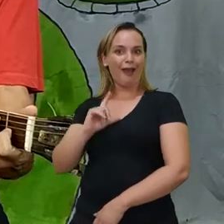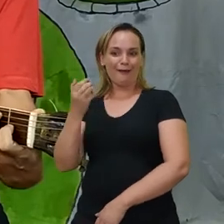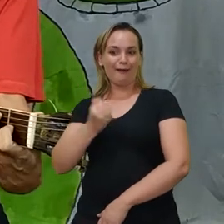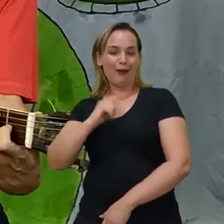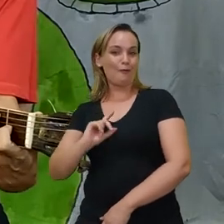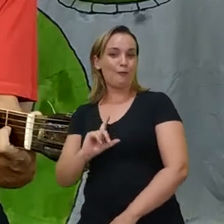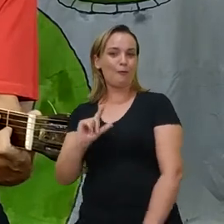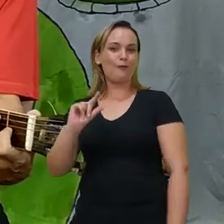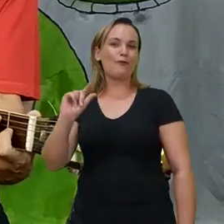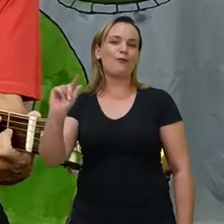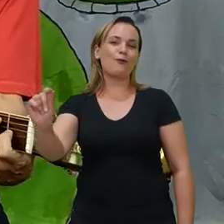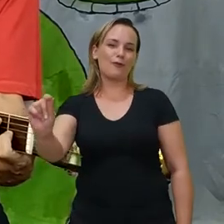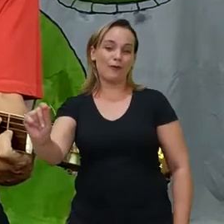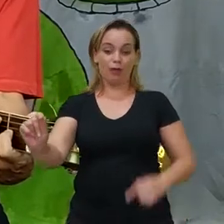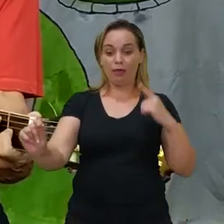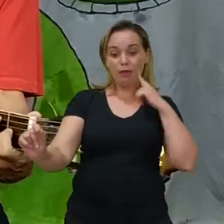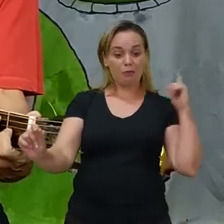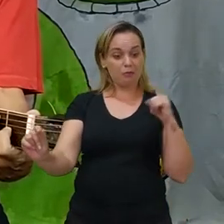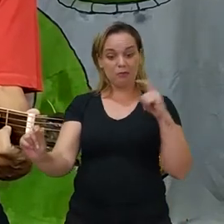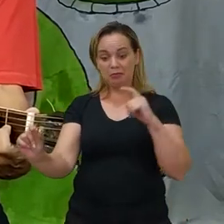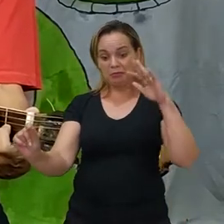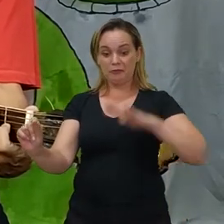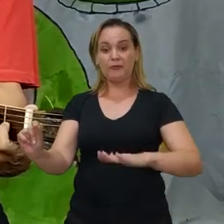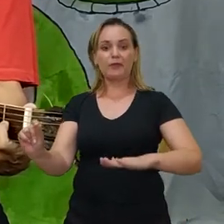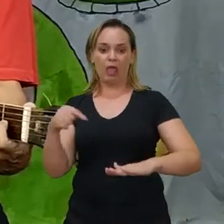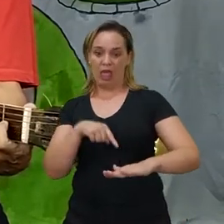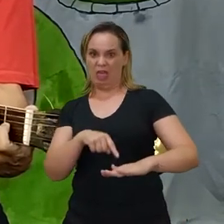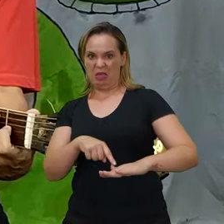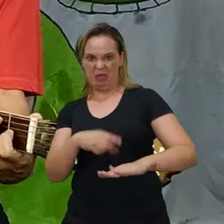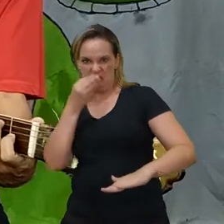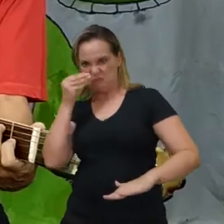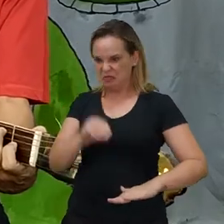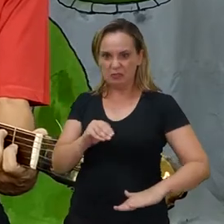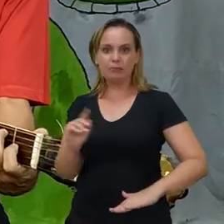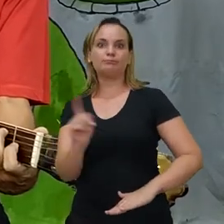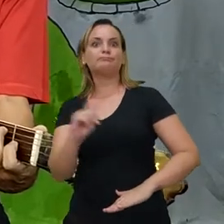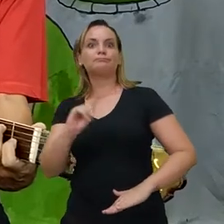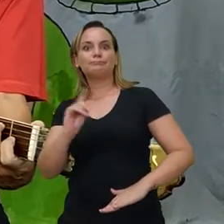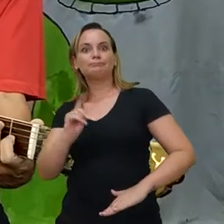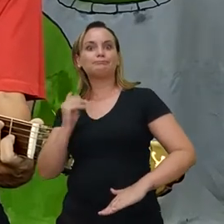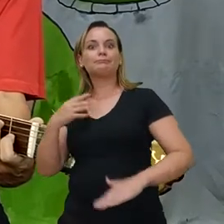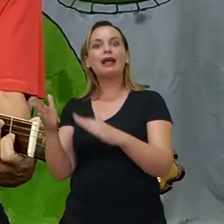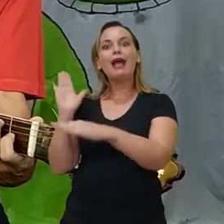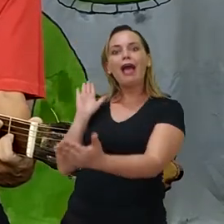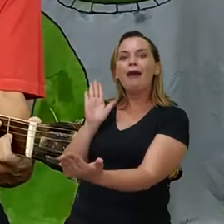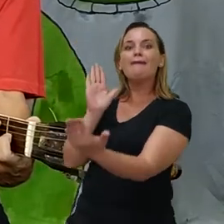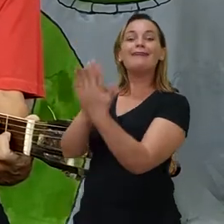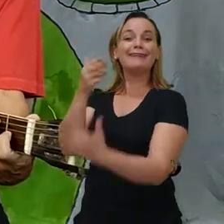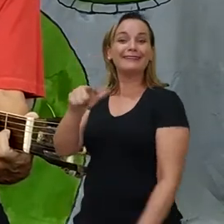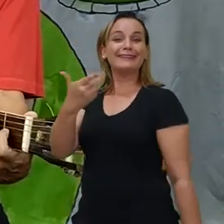o nosso ratinho. Mas ele não desistiu, não. Foi logo pedir ajuda para um outro